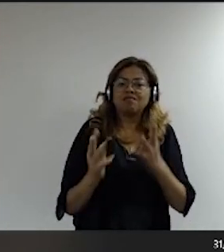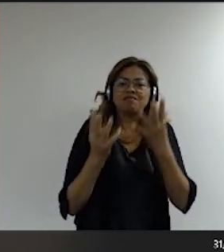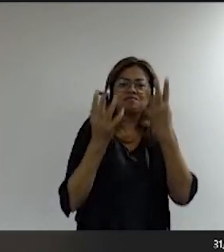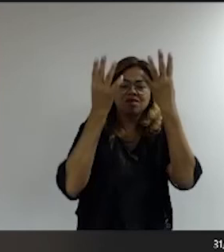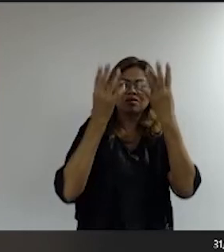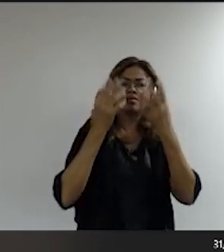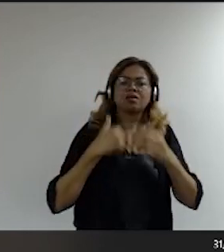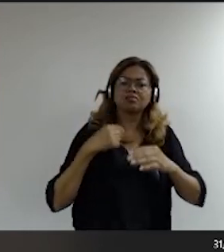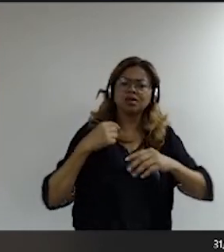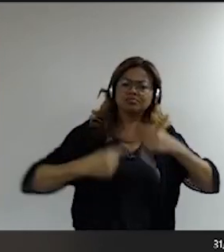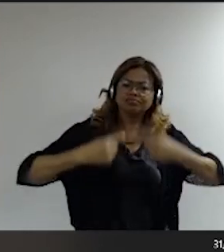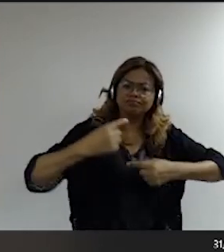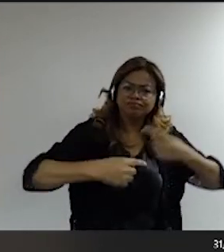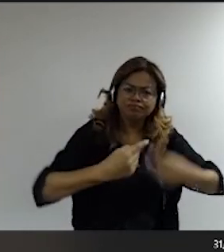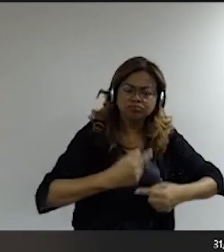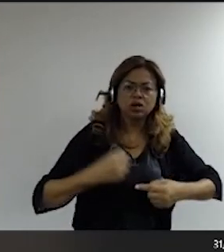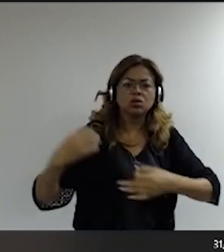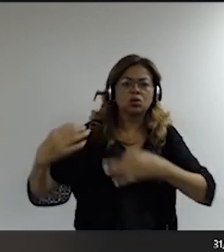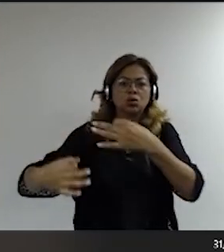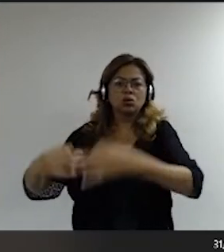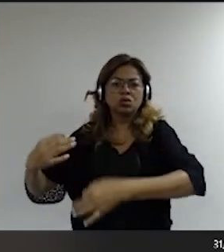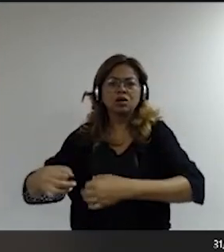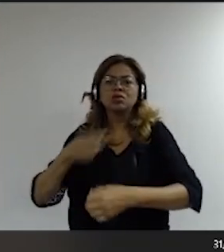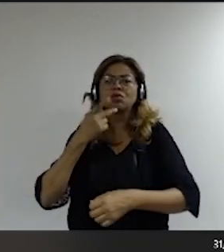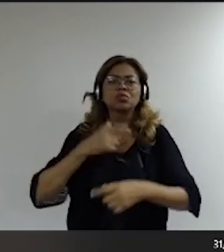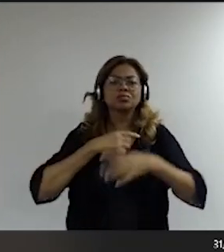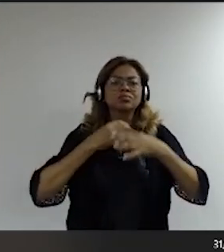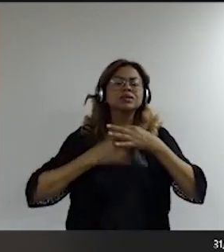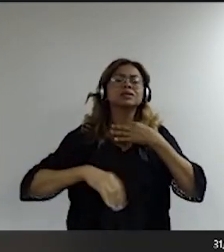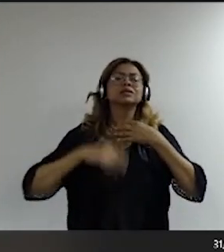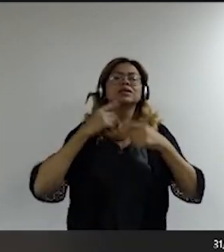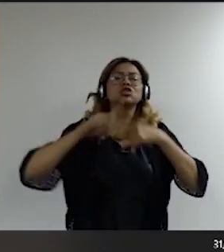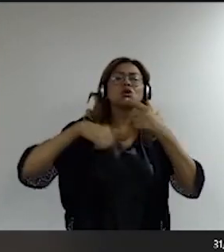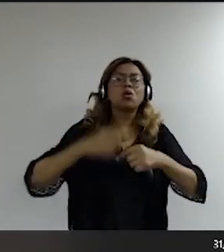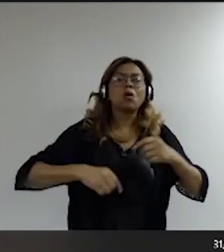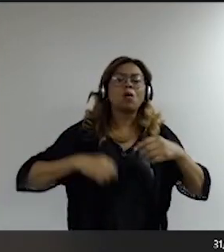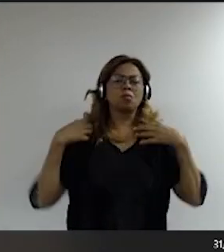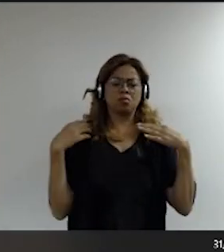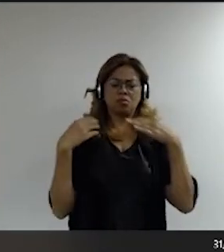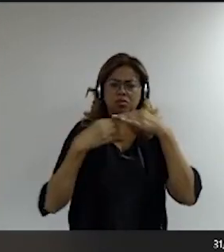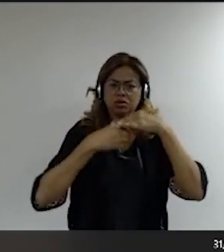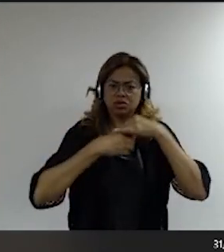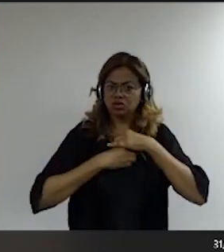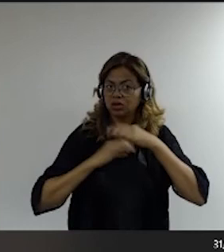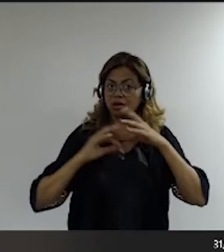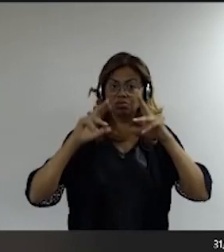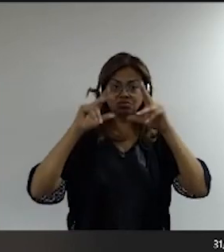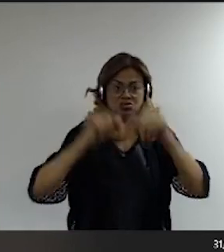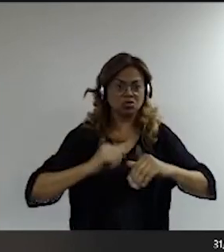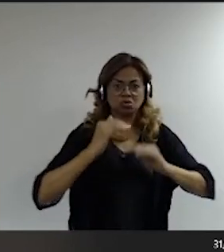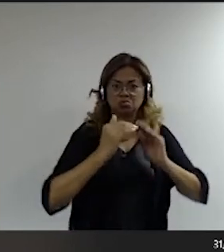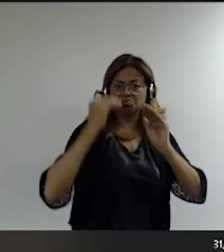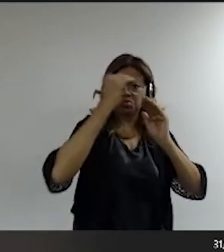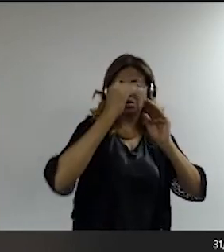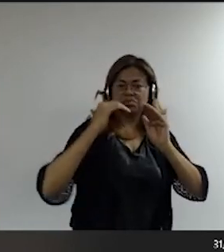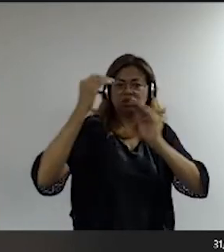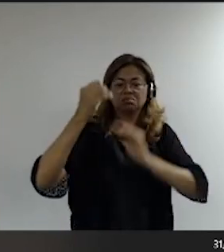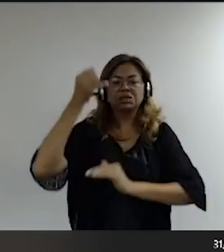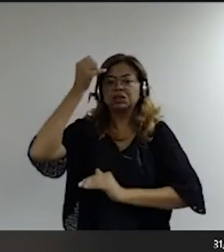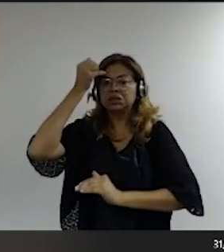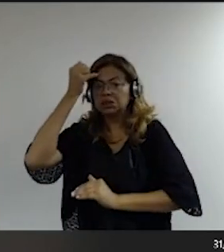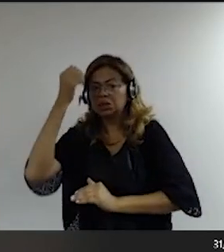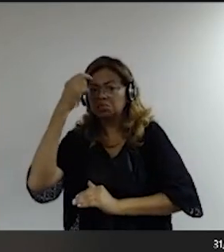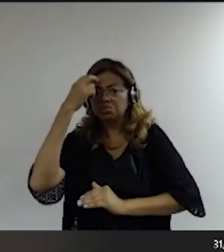diálogo constante com o judiciário, com as altas autoridades da República, com magistrados de todas as instâncias,